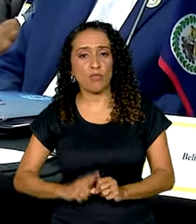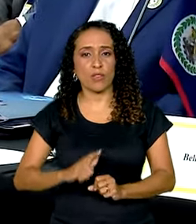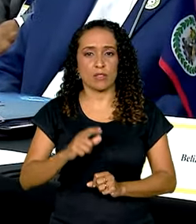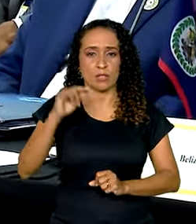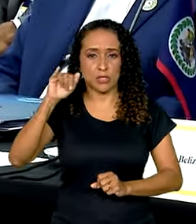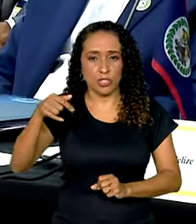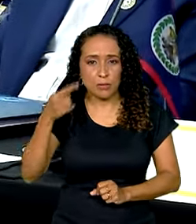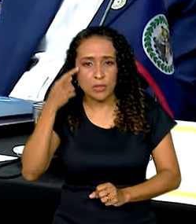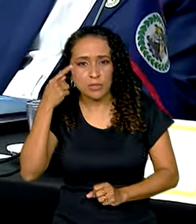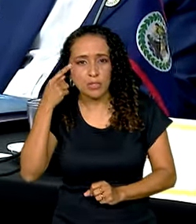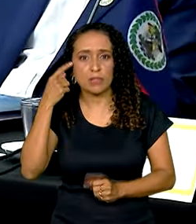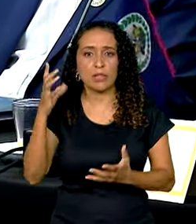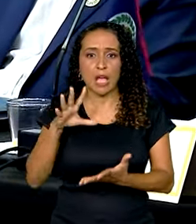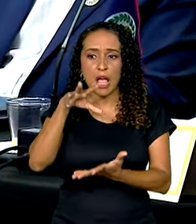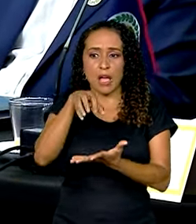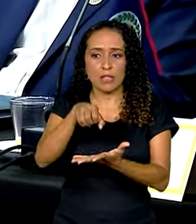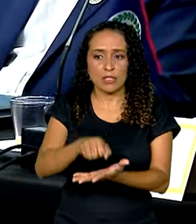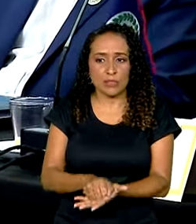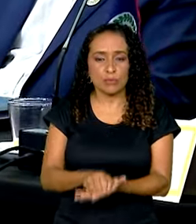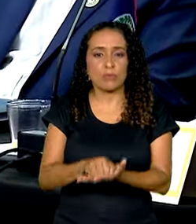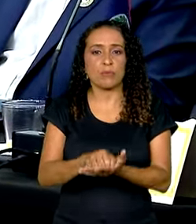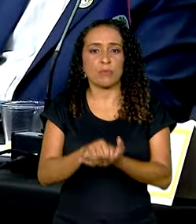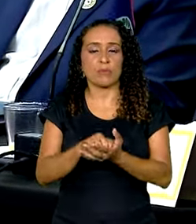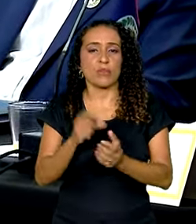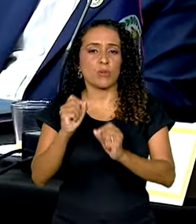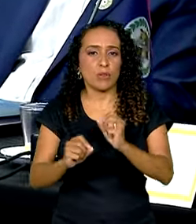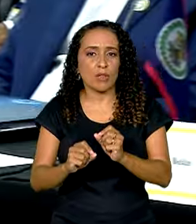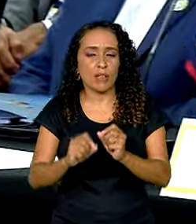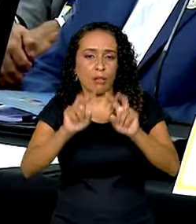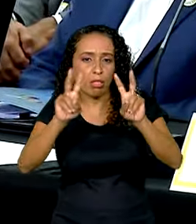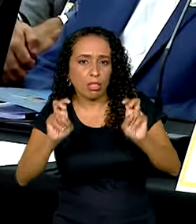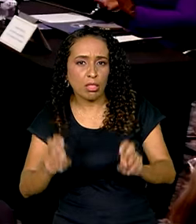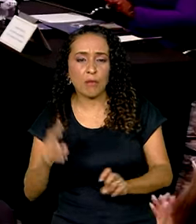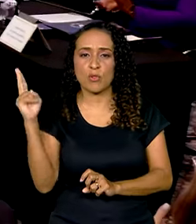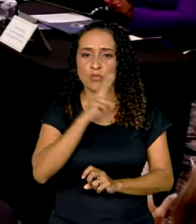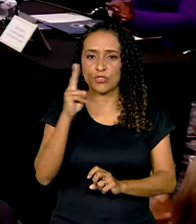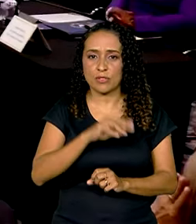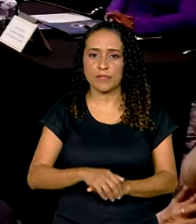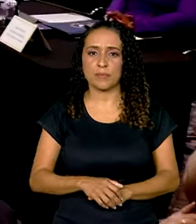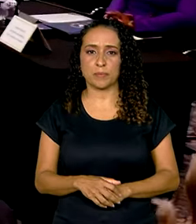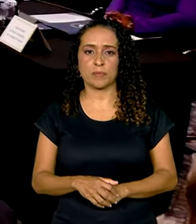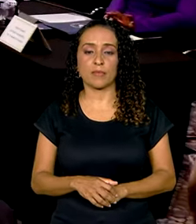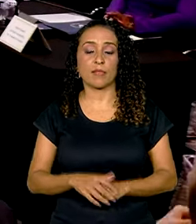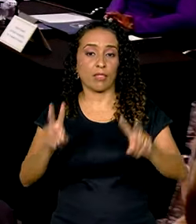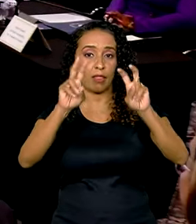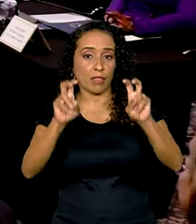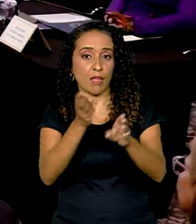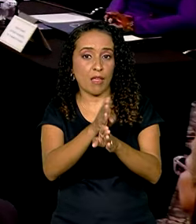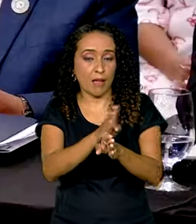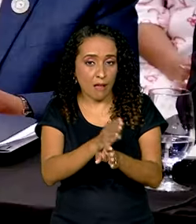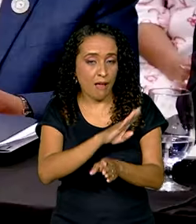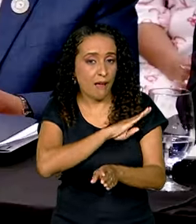assuma a presidência do Conselho a partir de hoje, para que paute esse tema com toda urgência. O tema Gaza foi